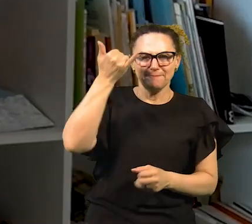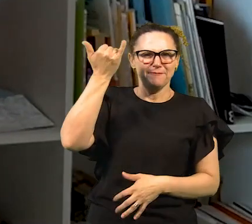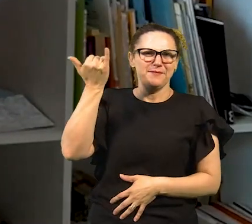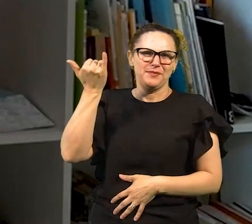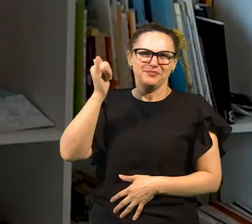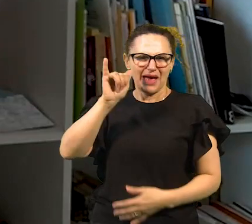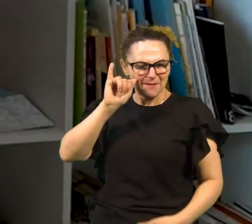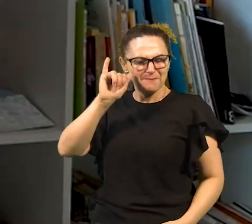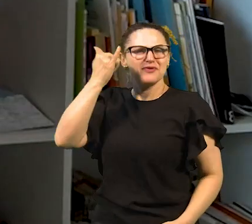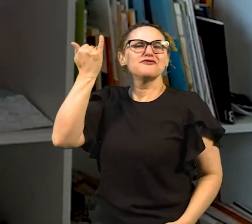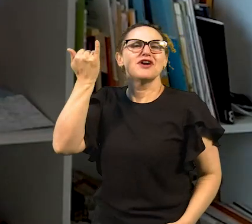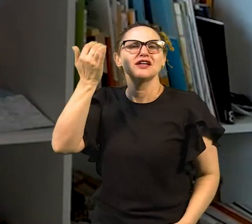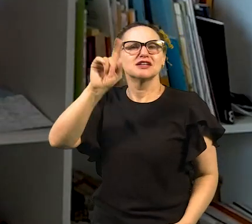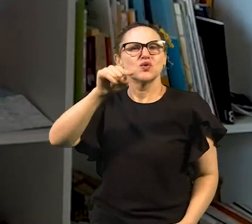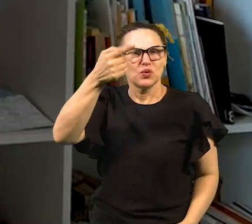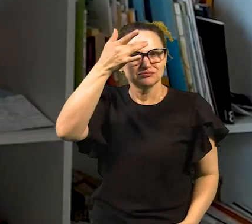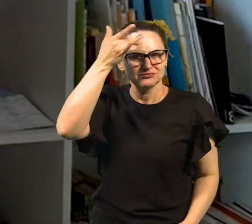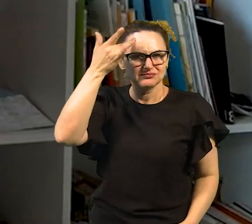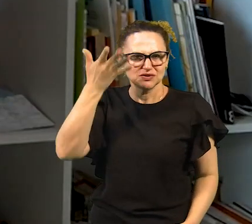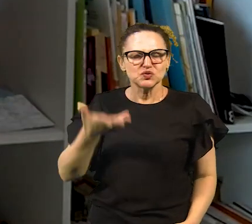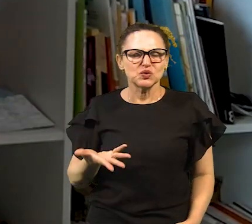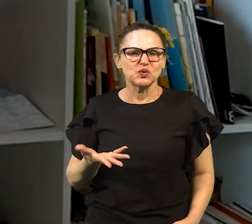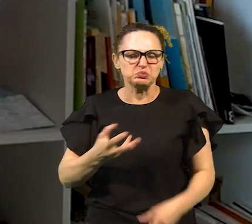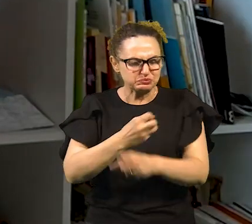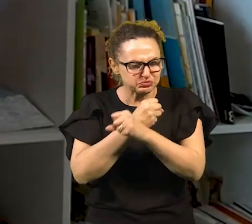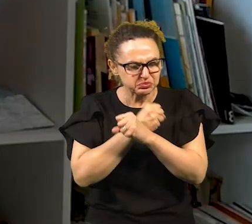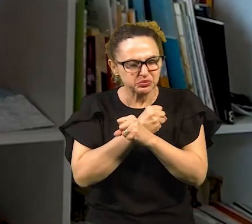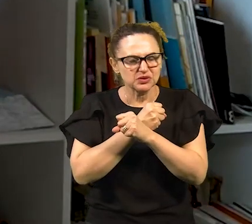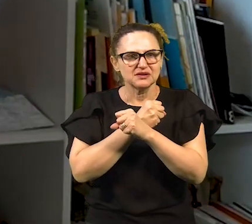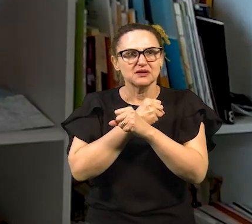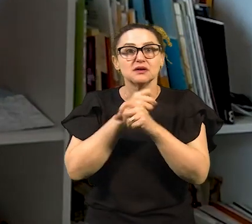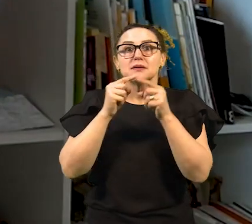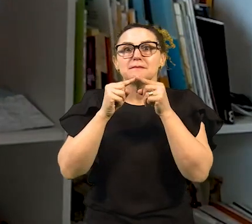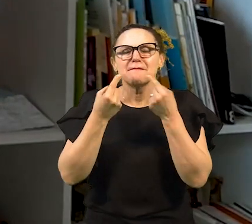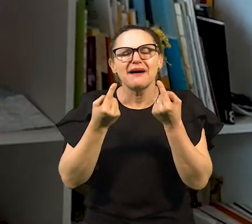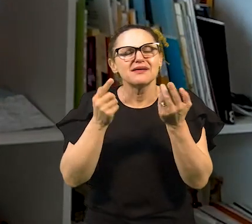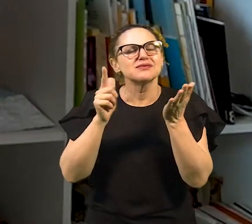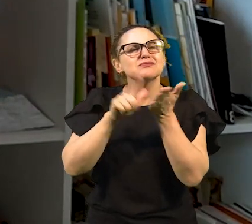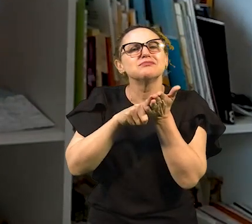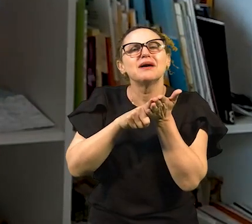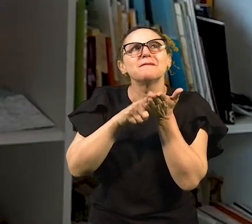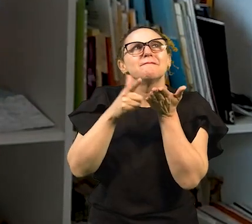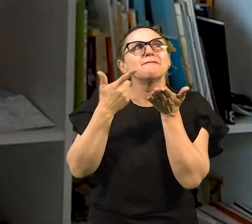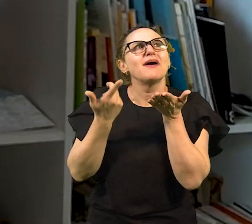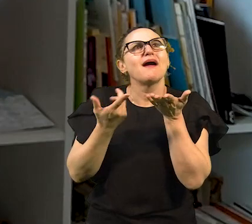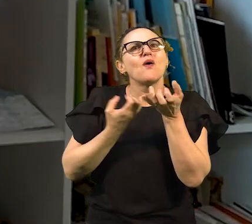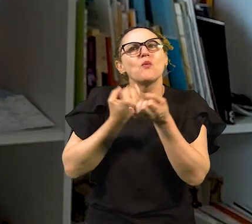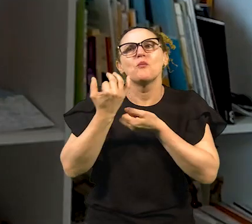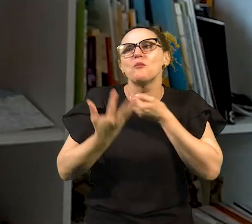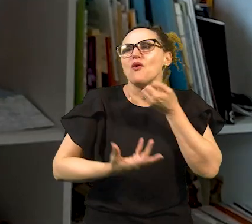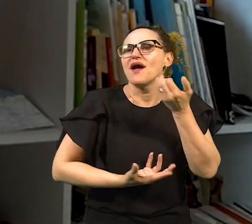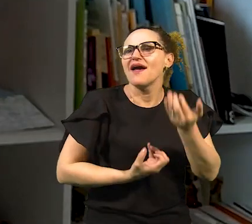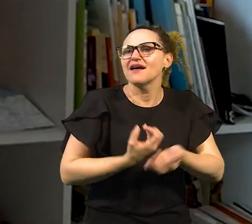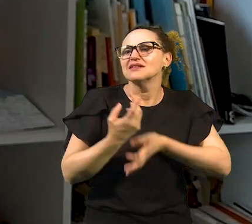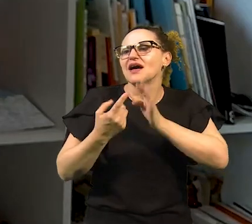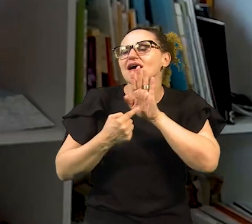Para quem o eu lírico olha, né, o seu papel como poeta é exatamente